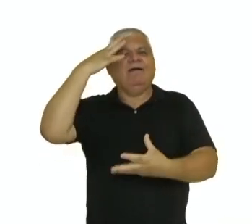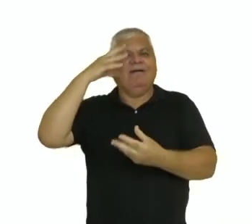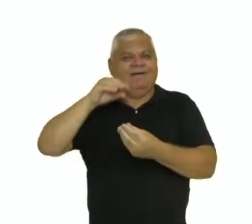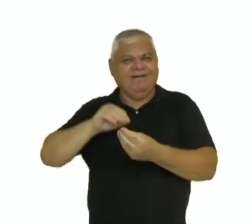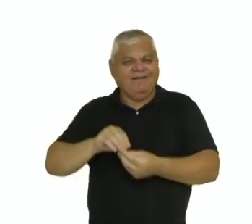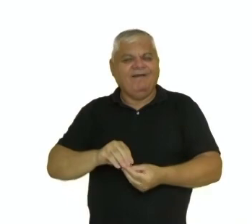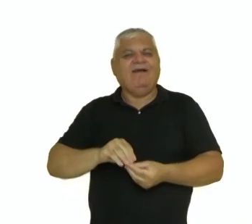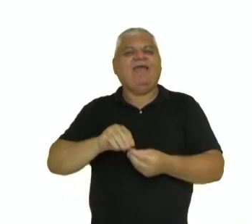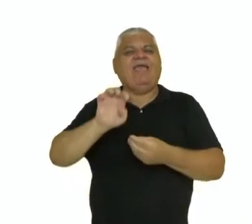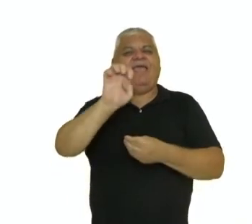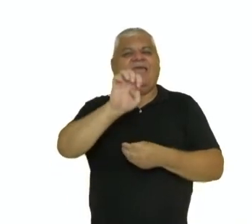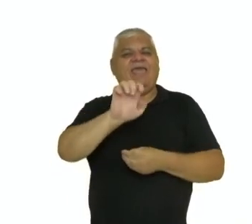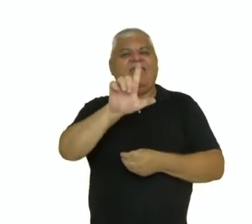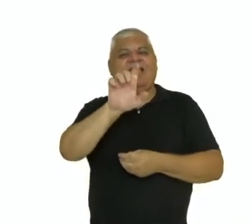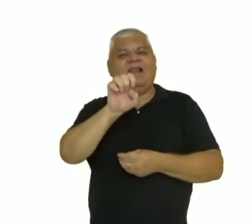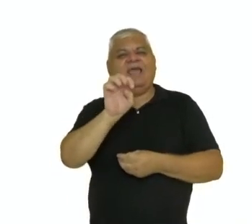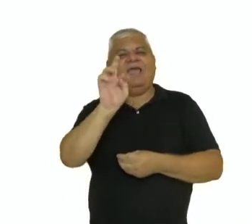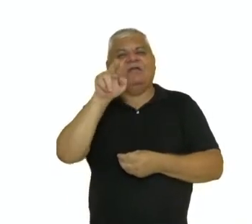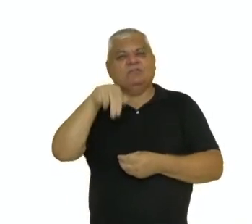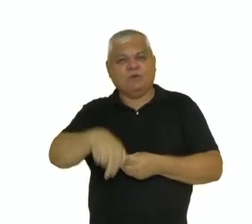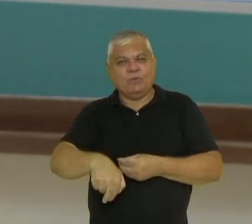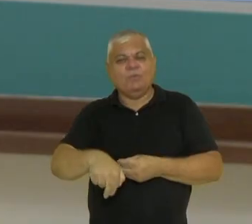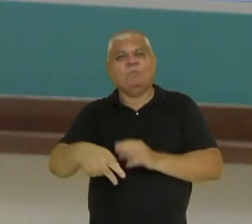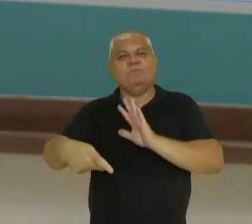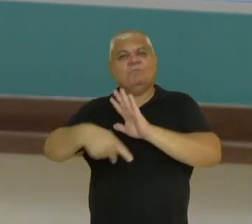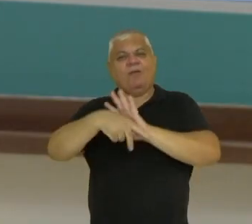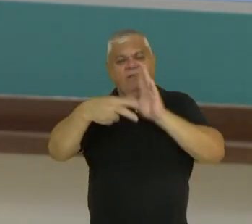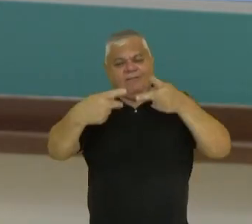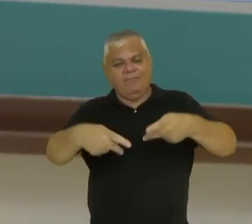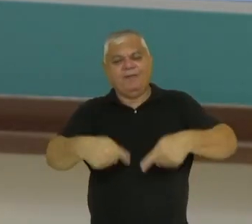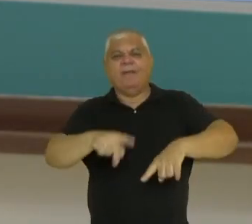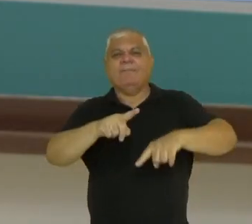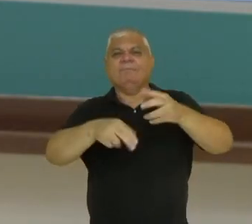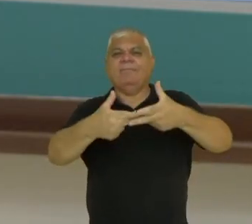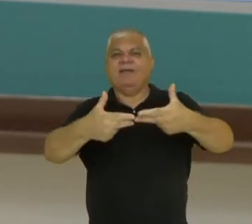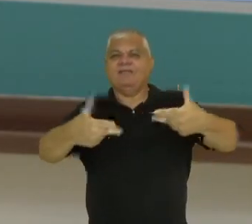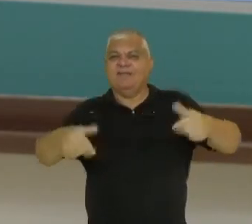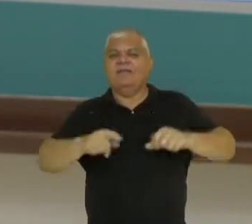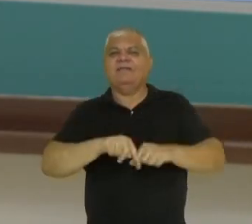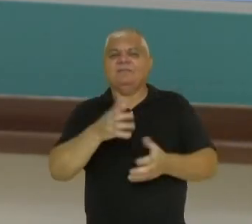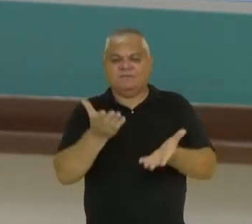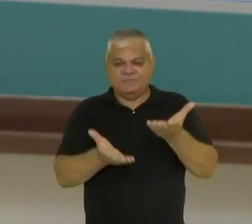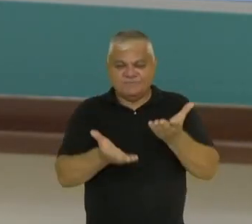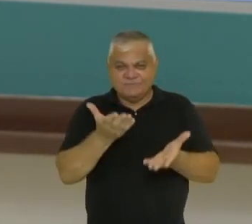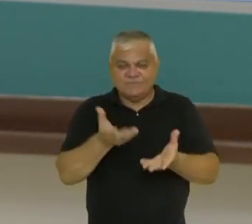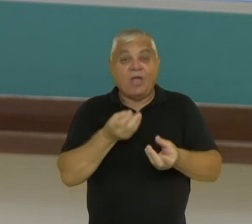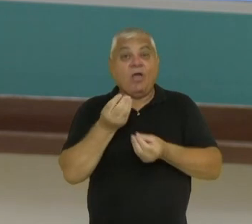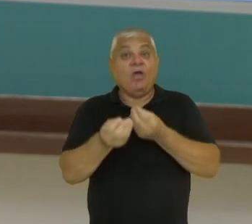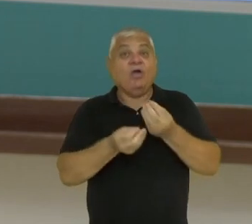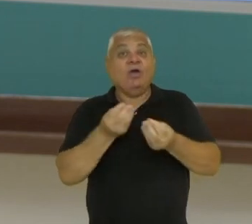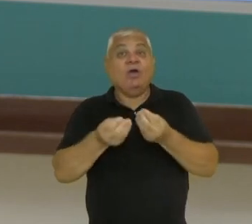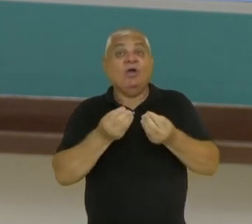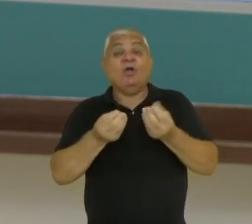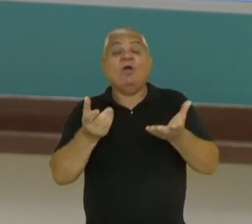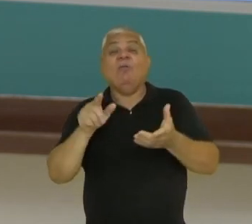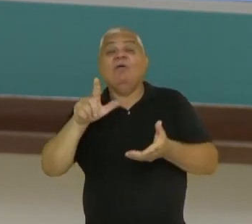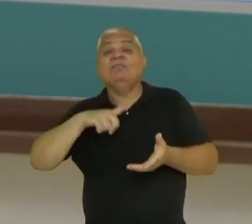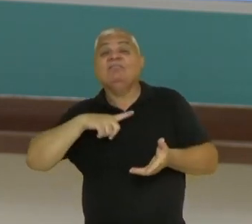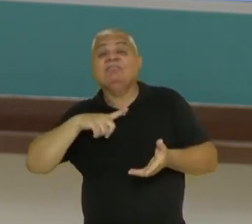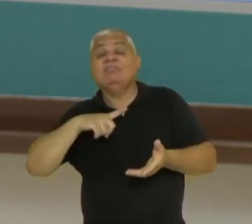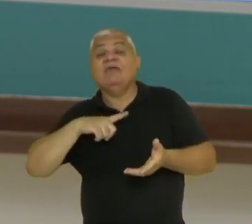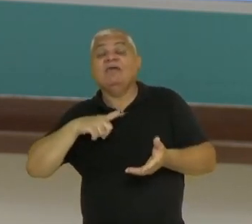e, consequentemente, a natureza elétrica da matéria e a distribuição eletrônica e como o elétron está distribuído, quais